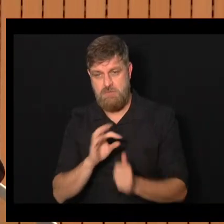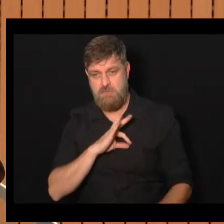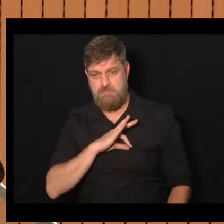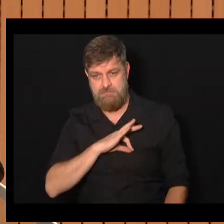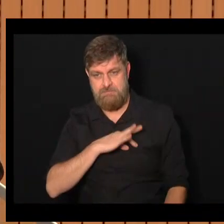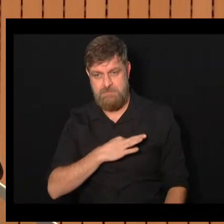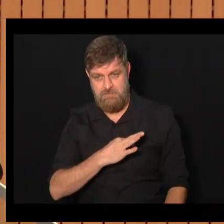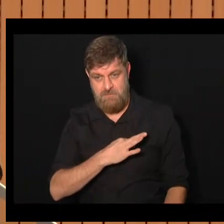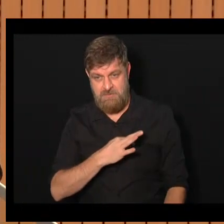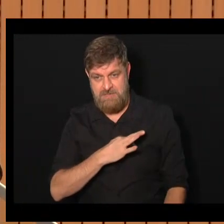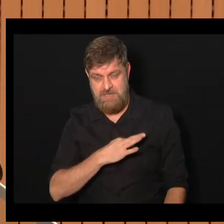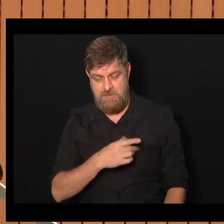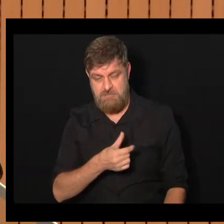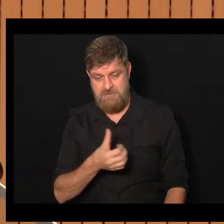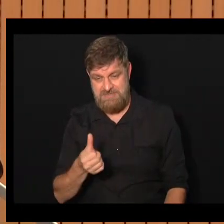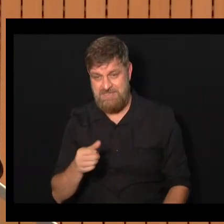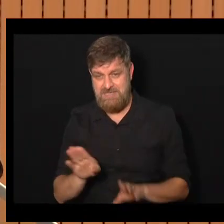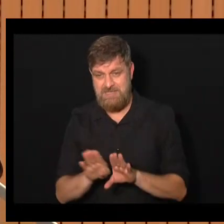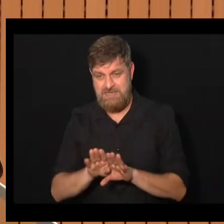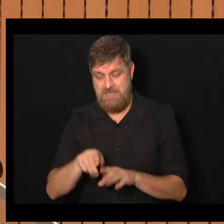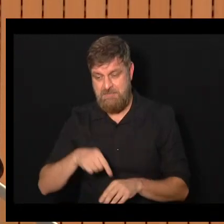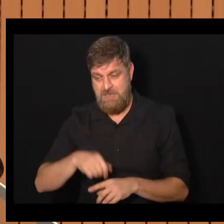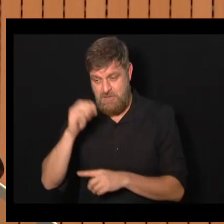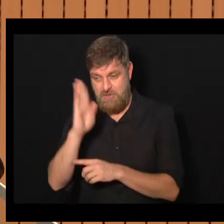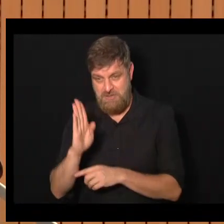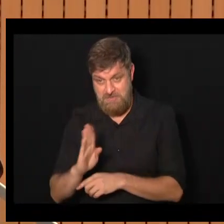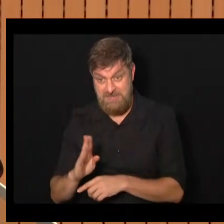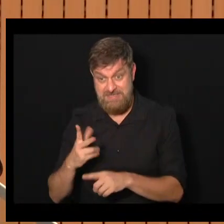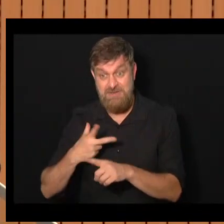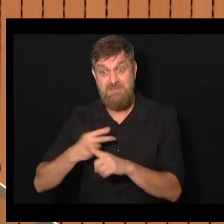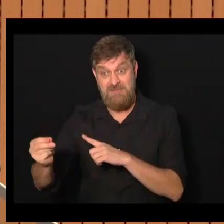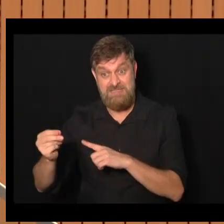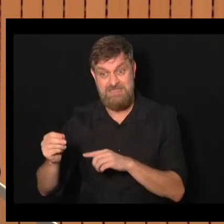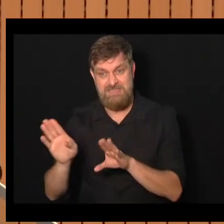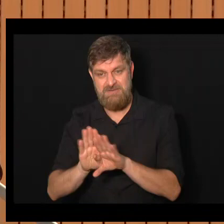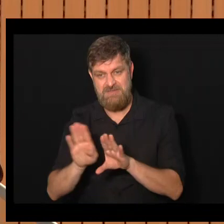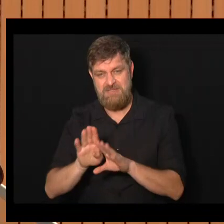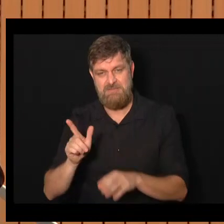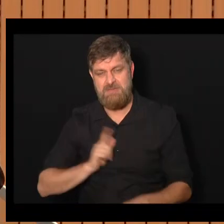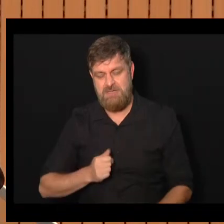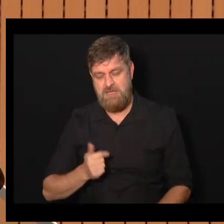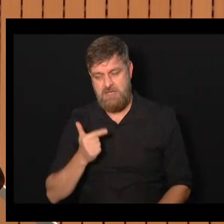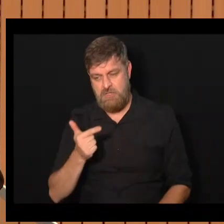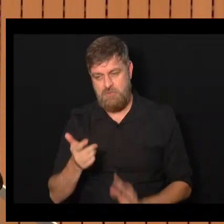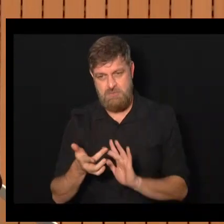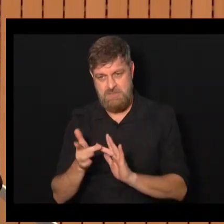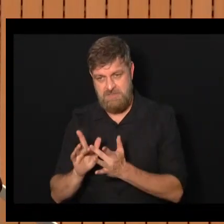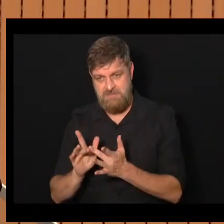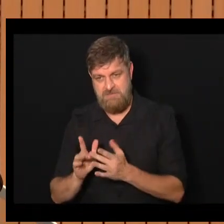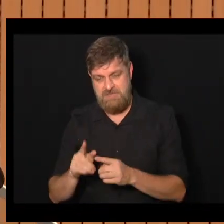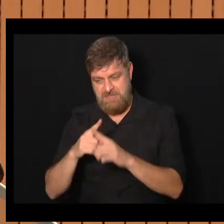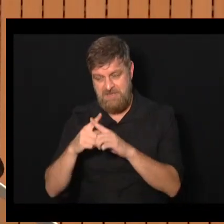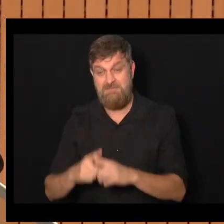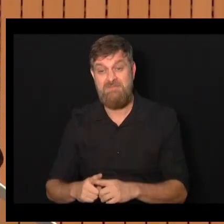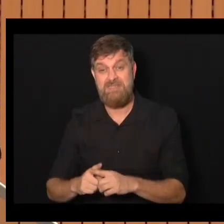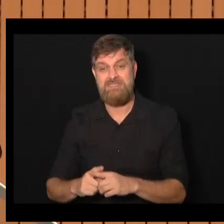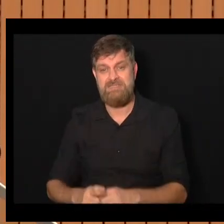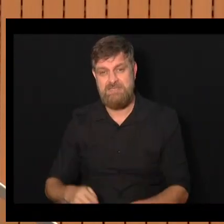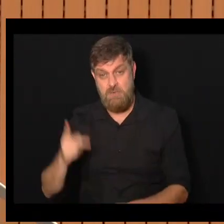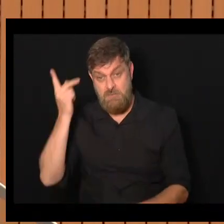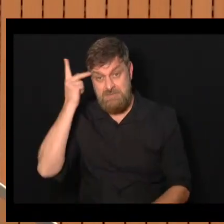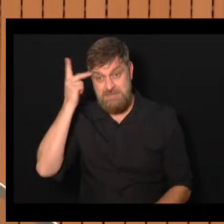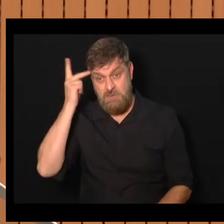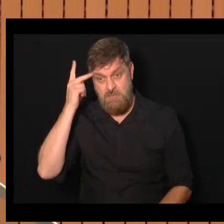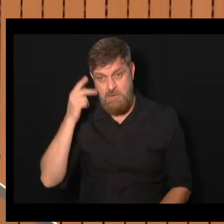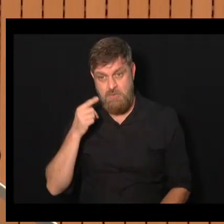1 vez campeão da Copa do Brasil Galerana de Futebol Amador em 2011 e 2 vezes campeão municipal 2012-2017.